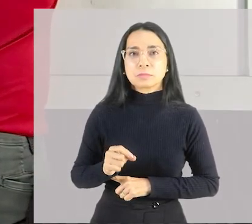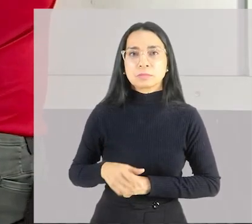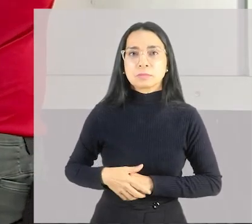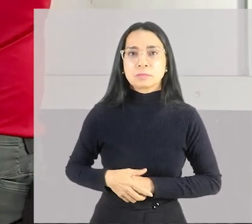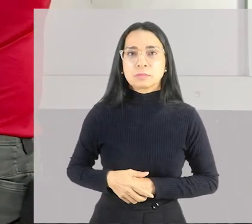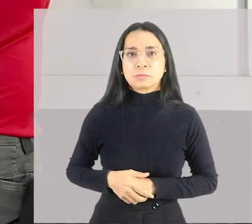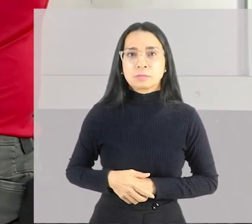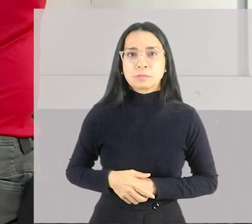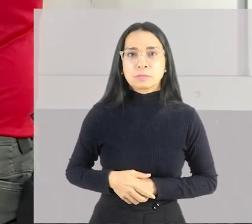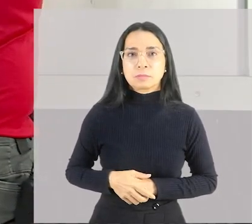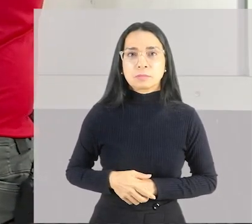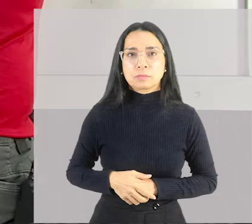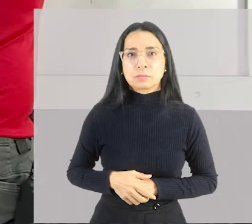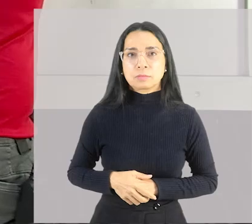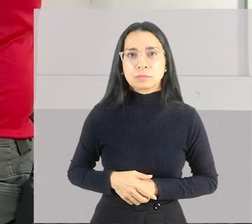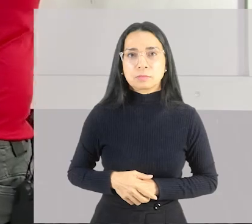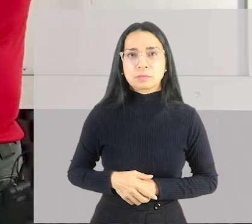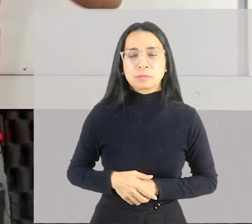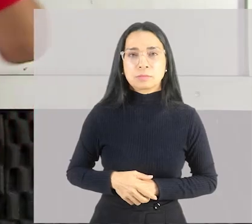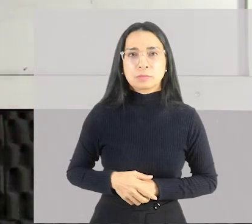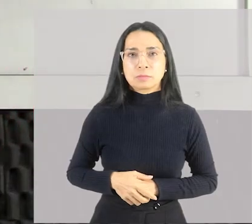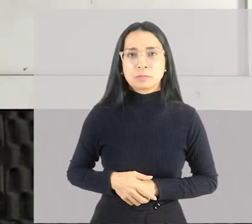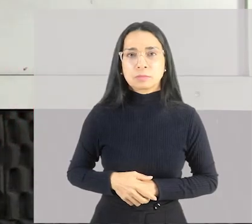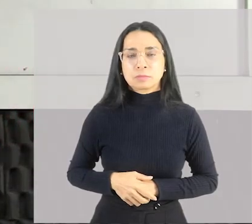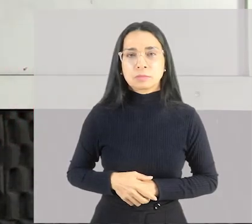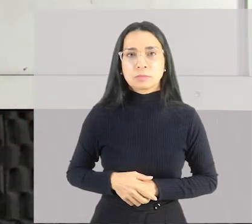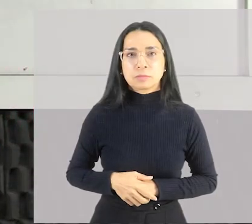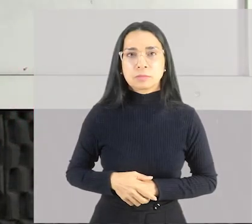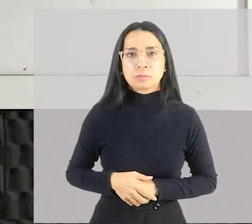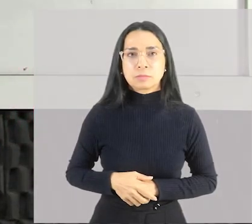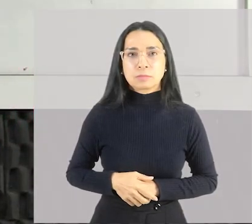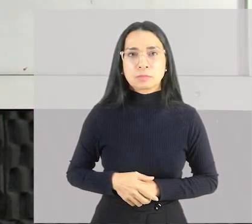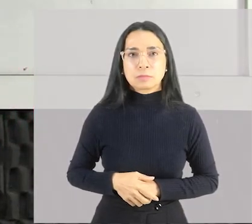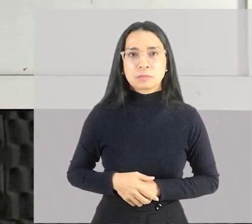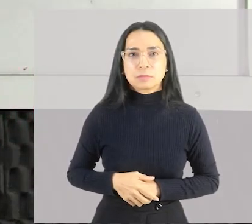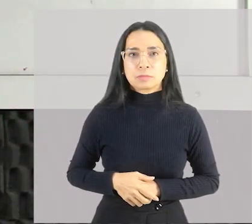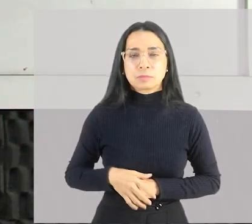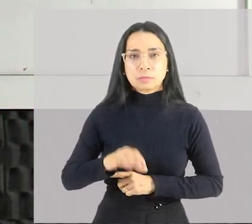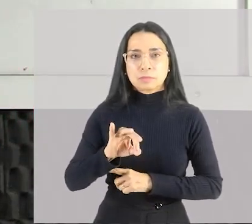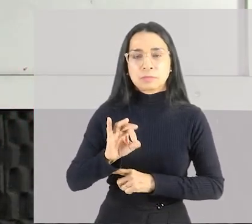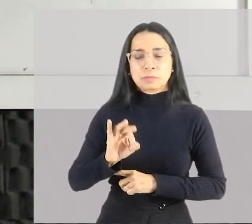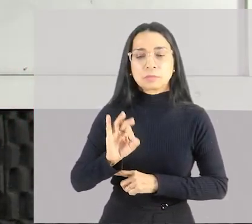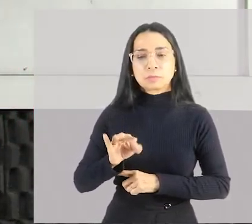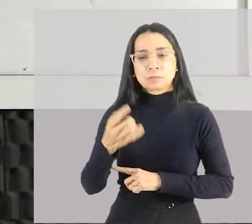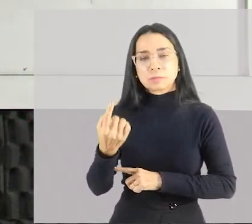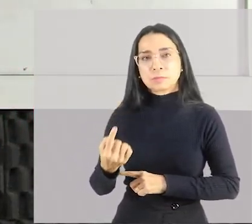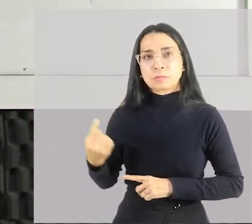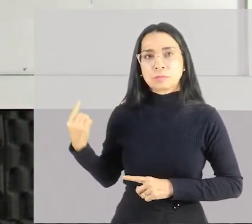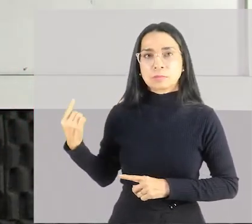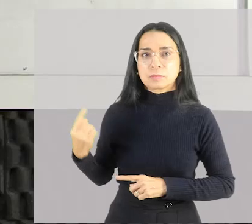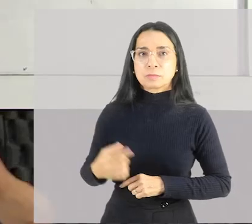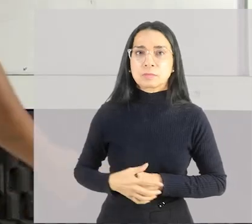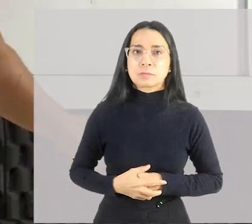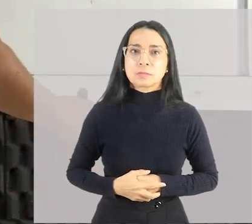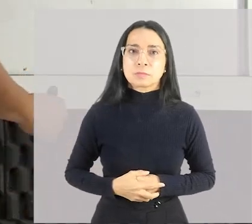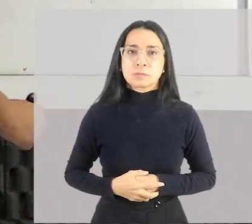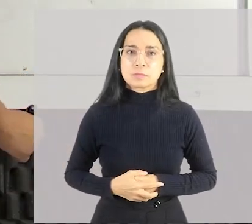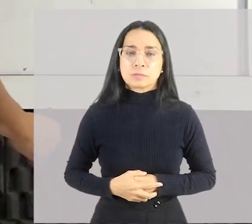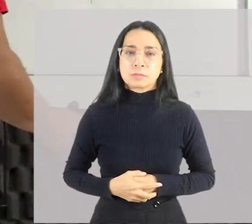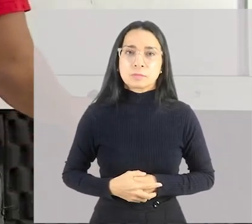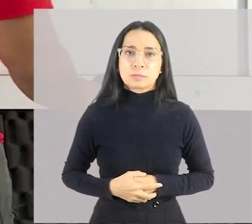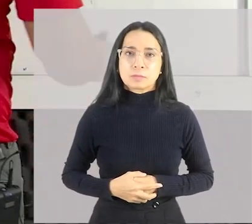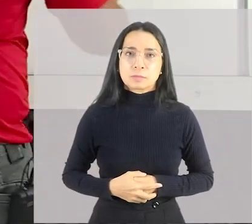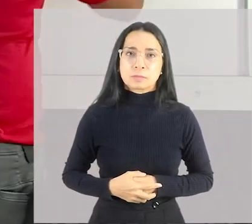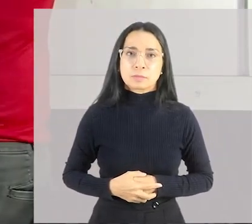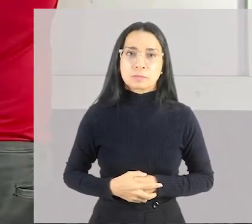aqui com 2 e com 3 certo que mais esse 10 eu posso